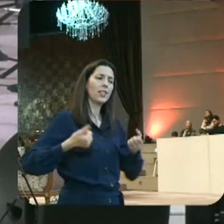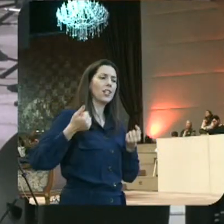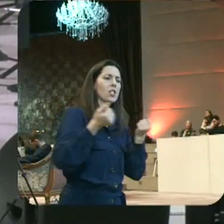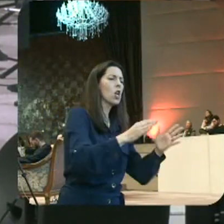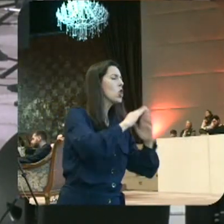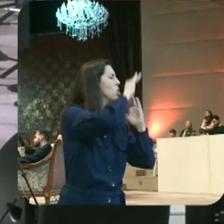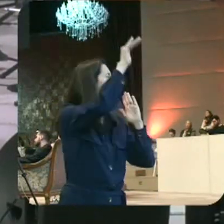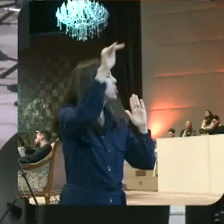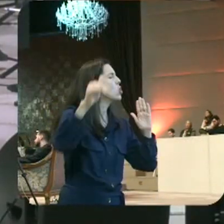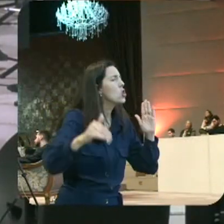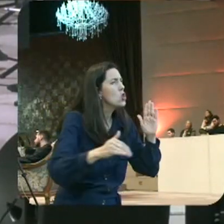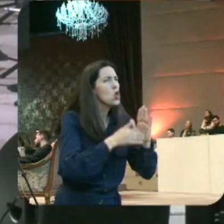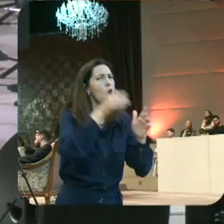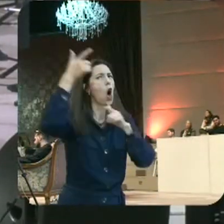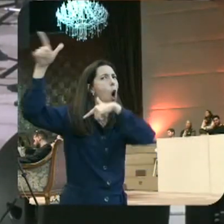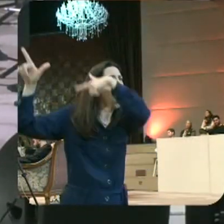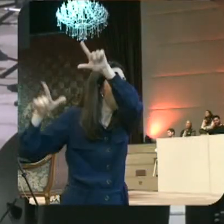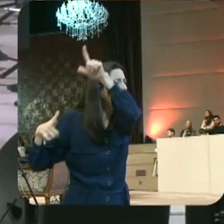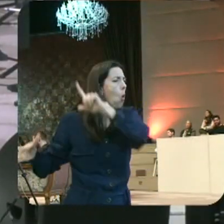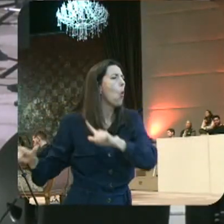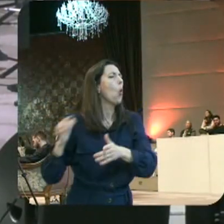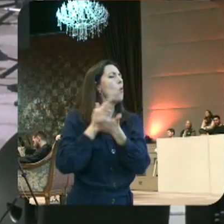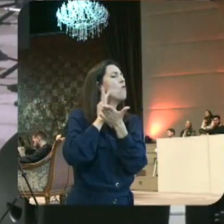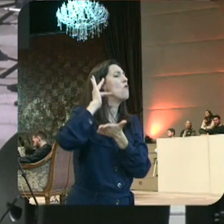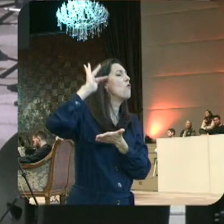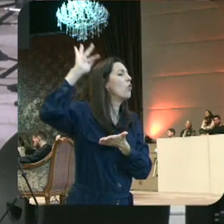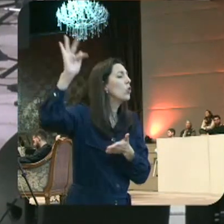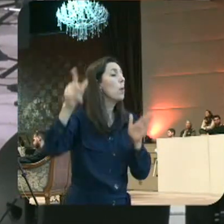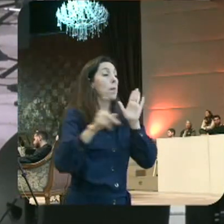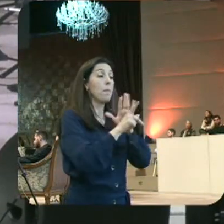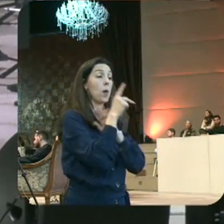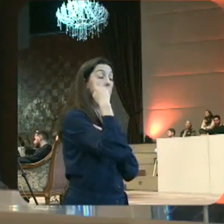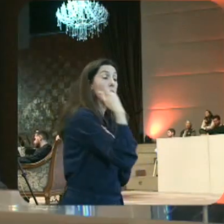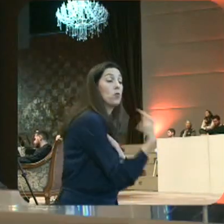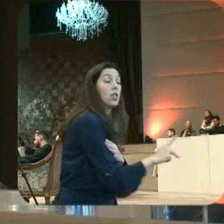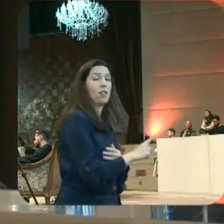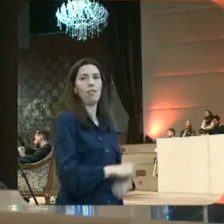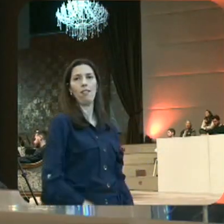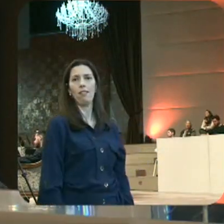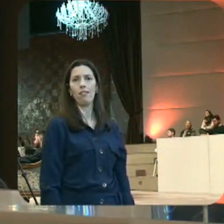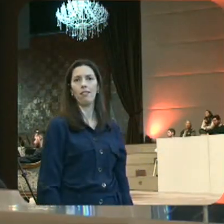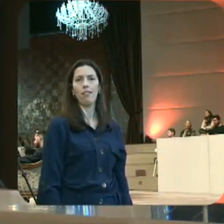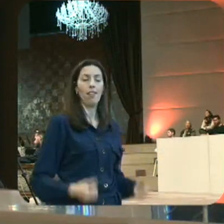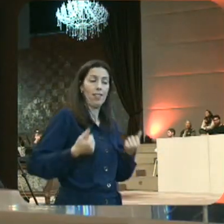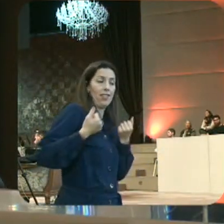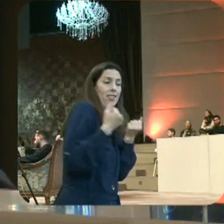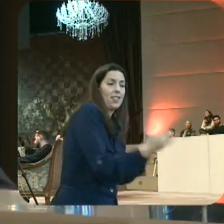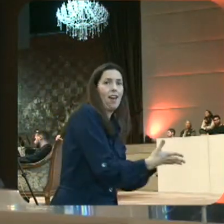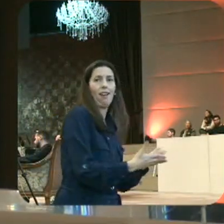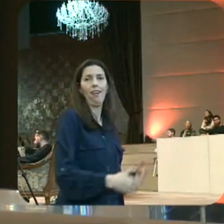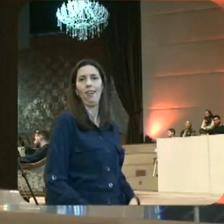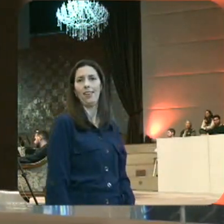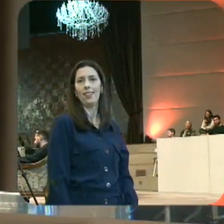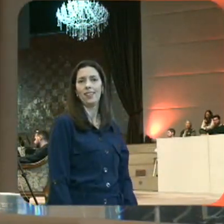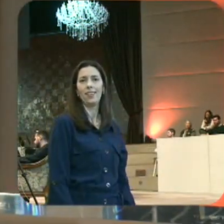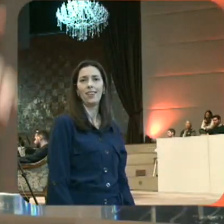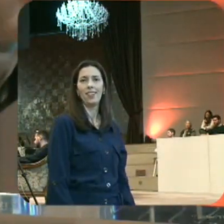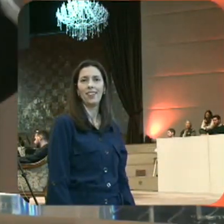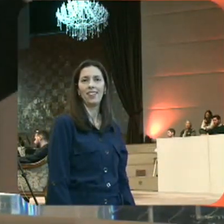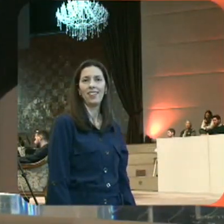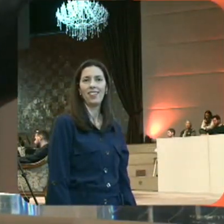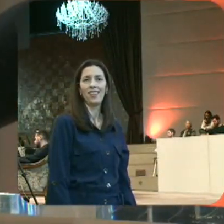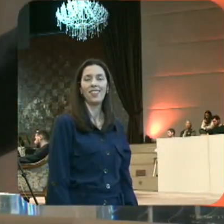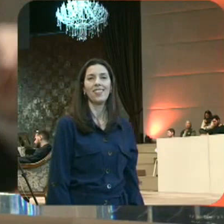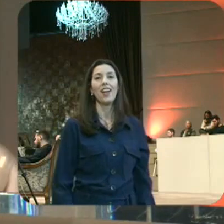despojos de todas as batalhas seriam deles. Porque lá na promessa dizia assim: olha, vocês vão